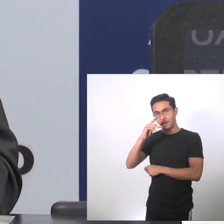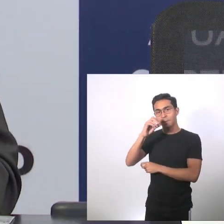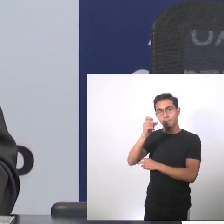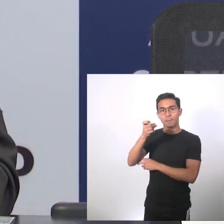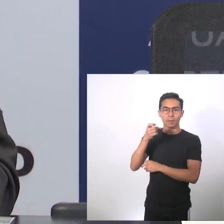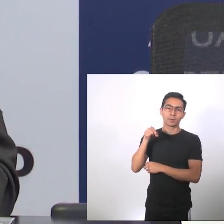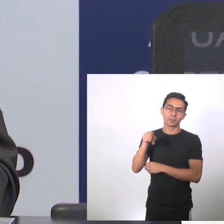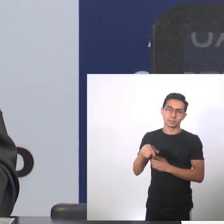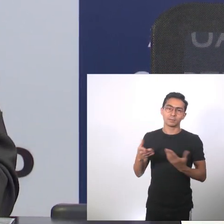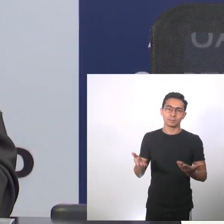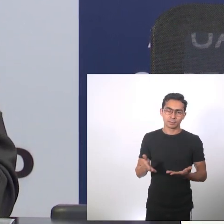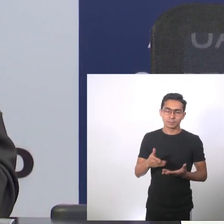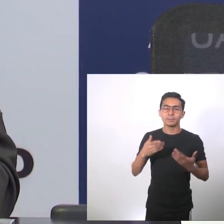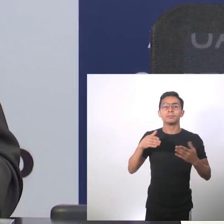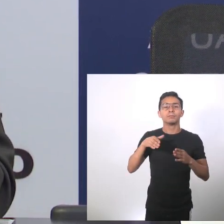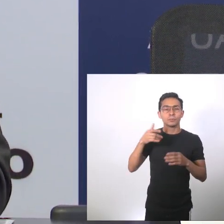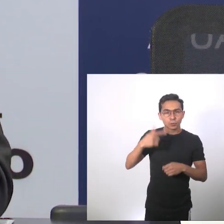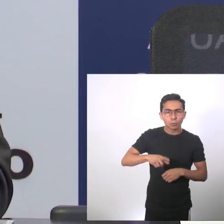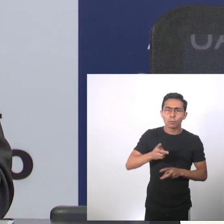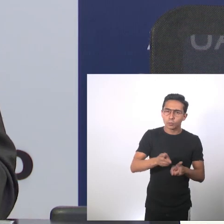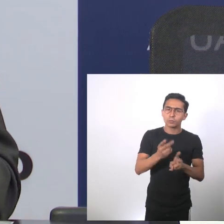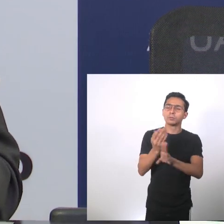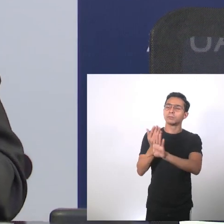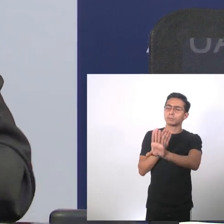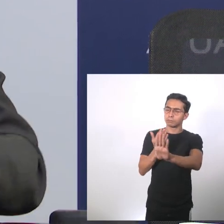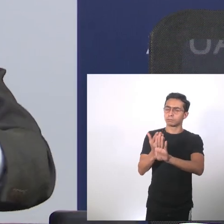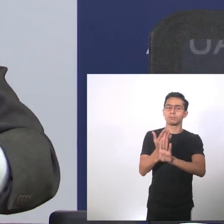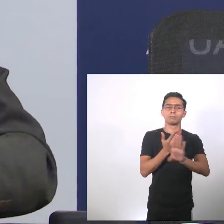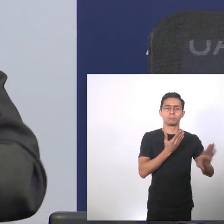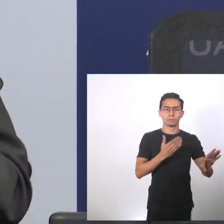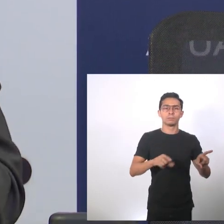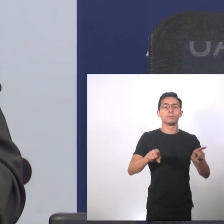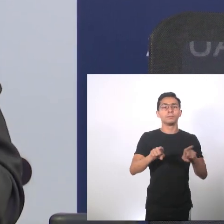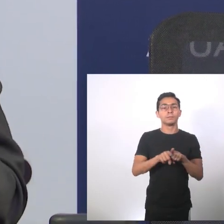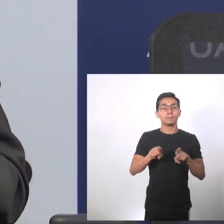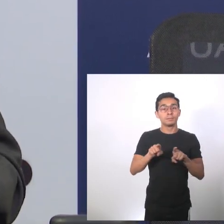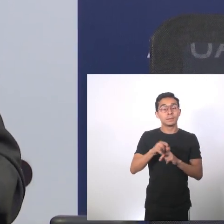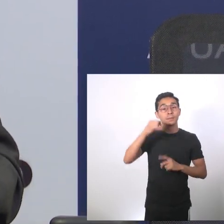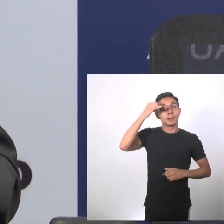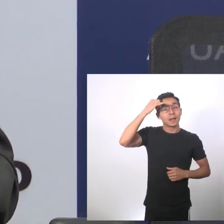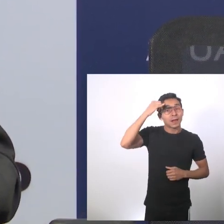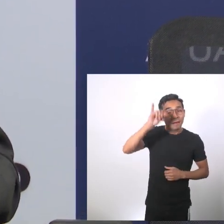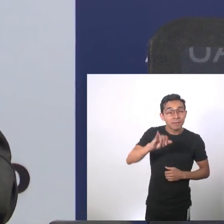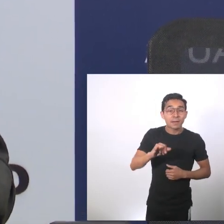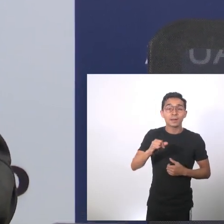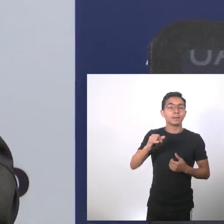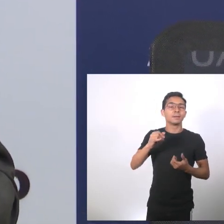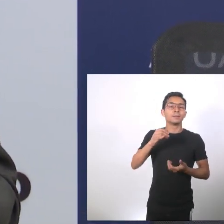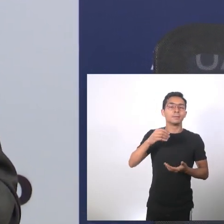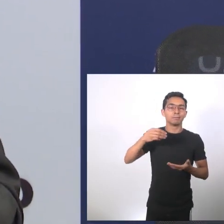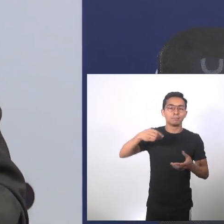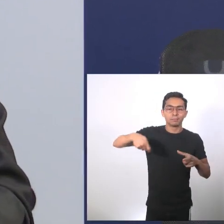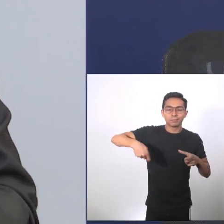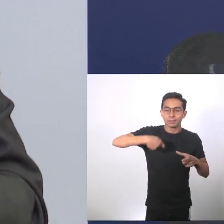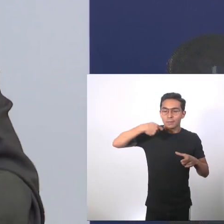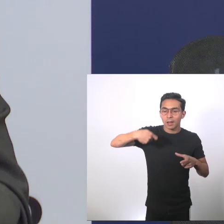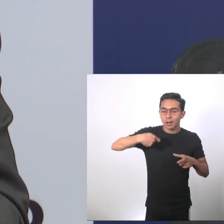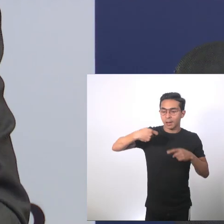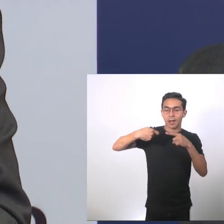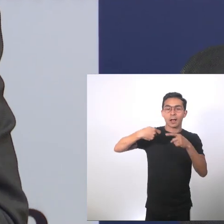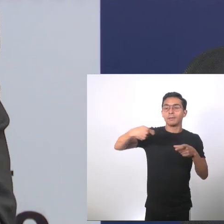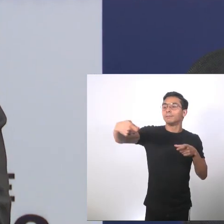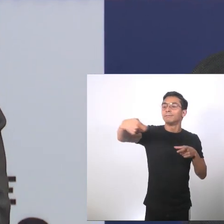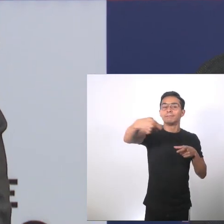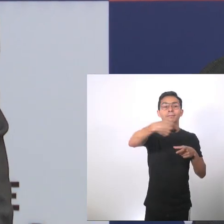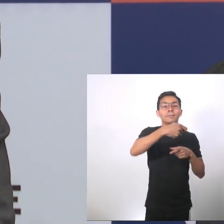essa orientação. Reforçar também o não compartilhamento de garfo, faca, talher,